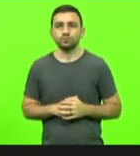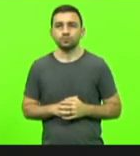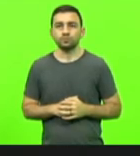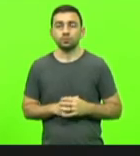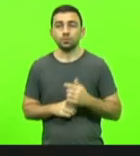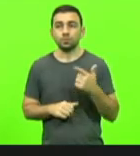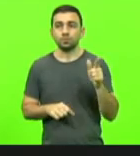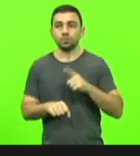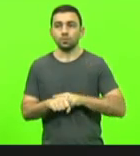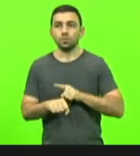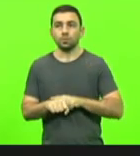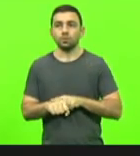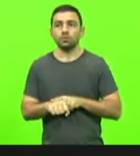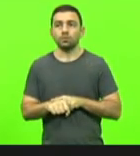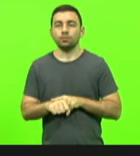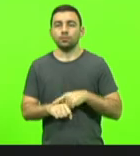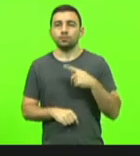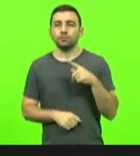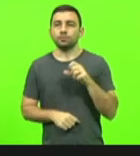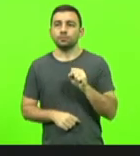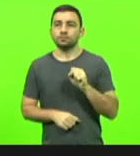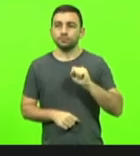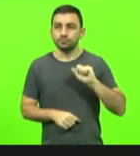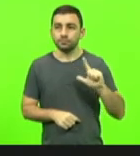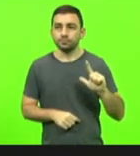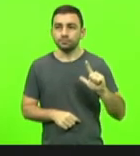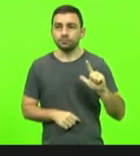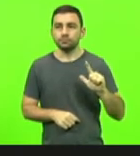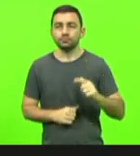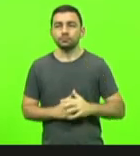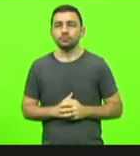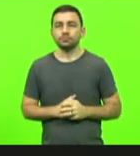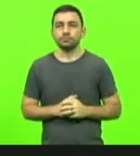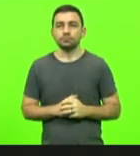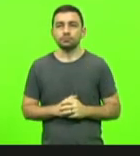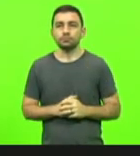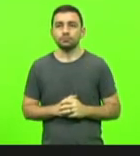Horário do bloco PSL.